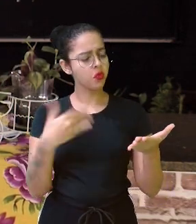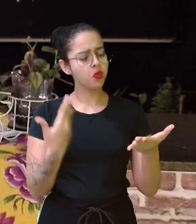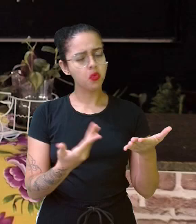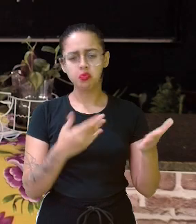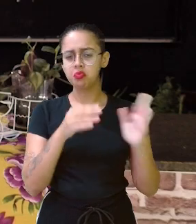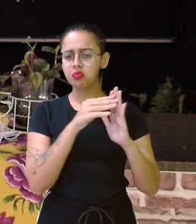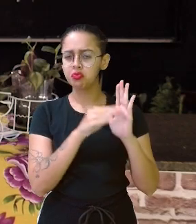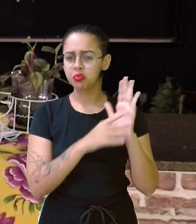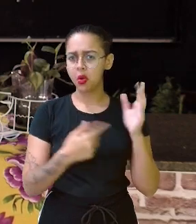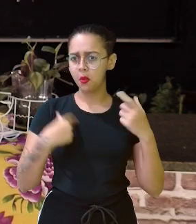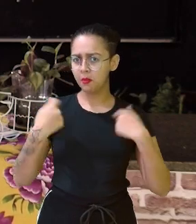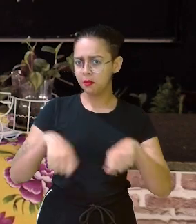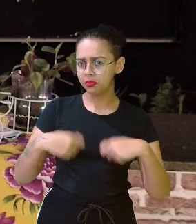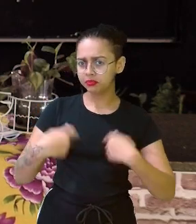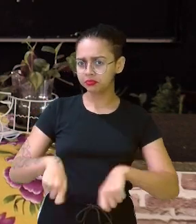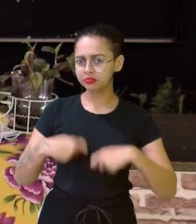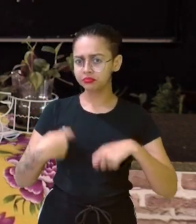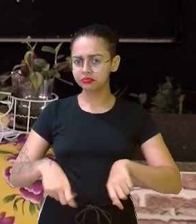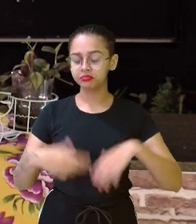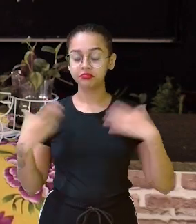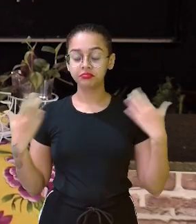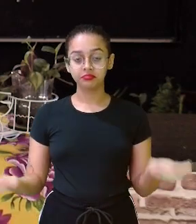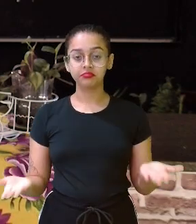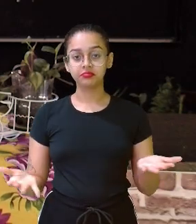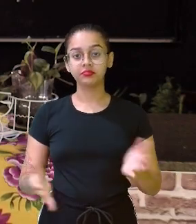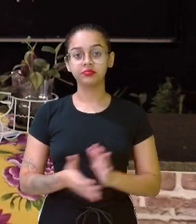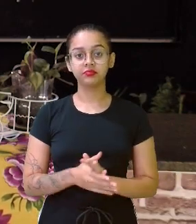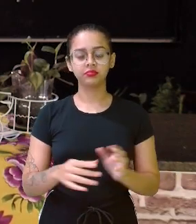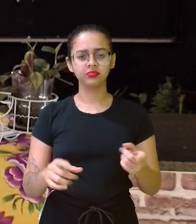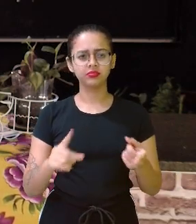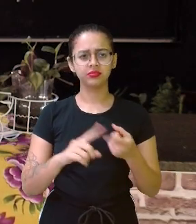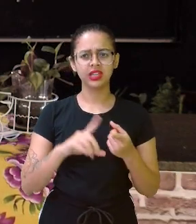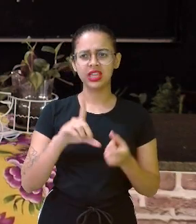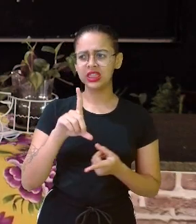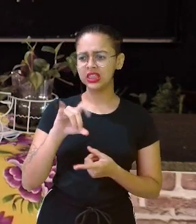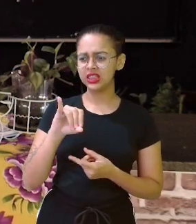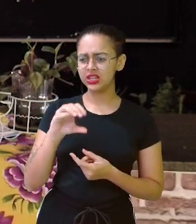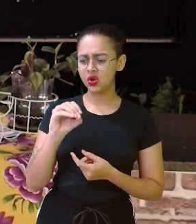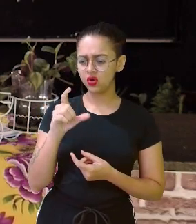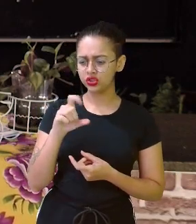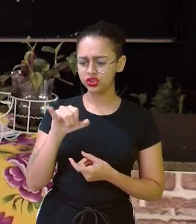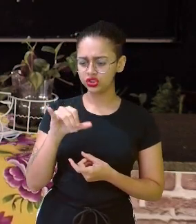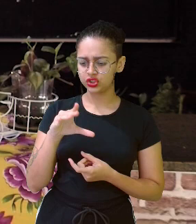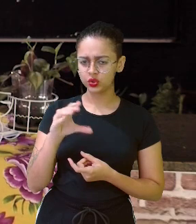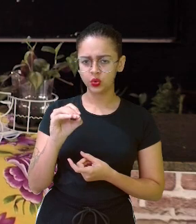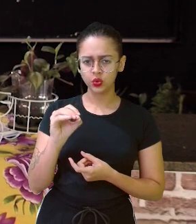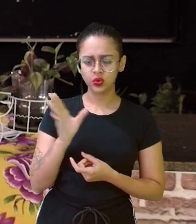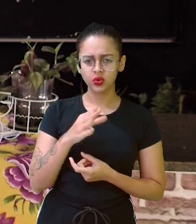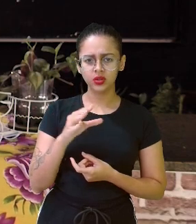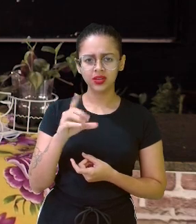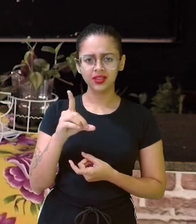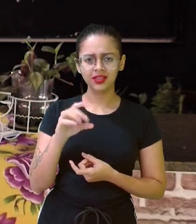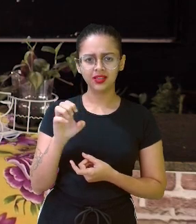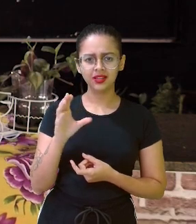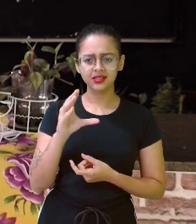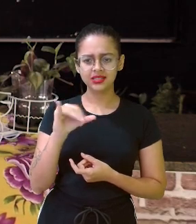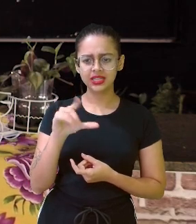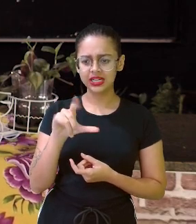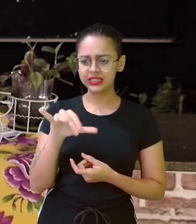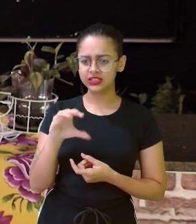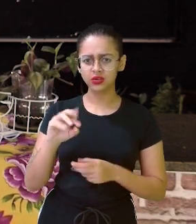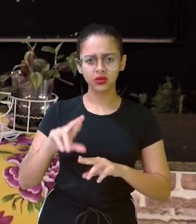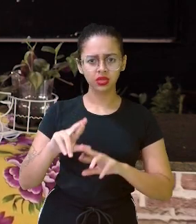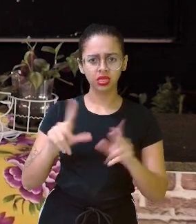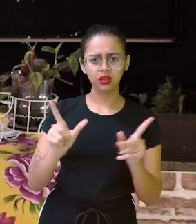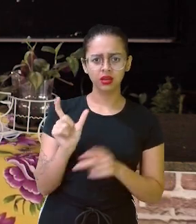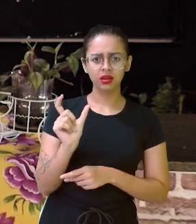ingredientes que eu vou precisar. Dióxido de silício? Menino, que nome diferente, hein, para falar de